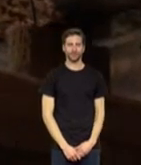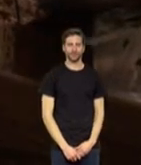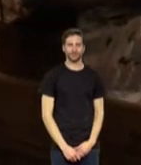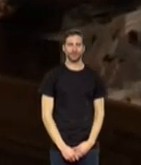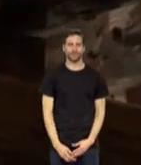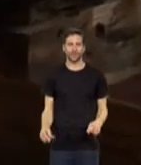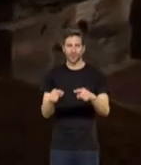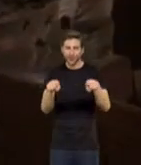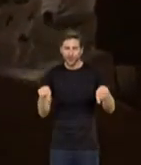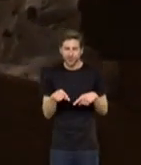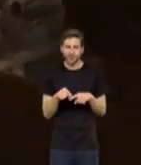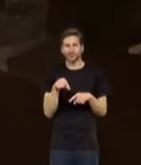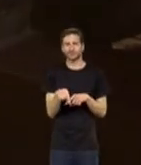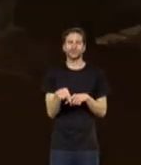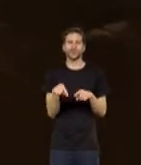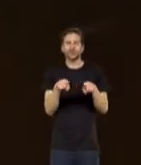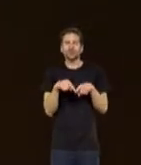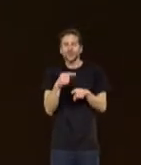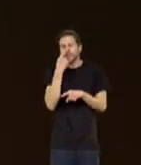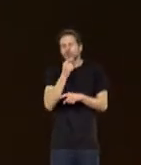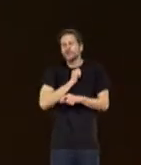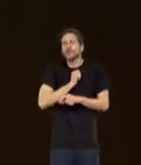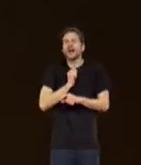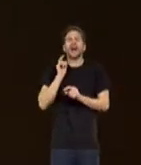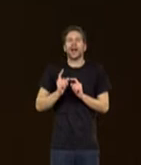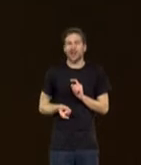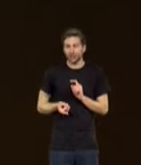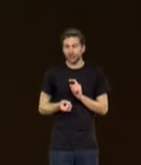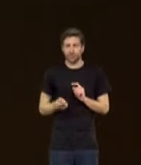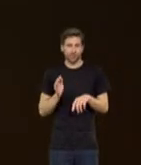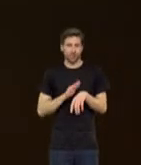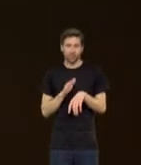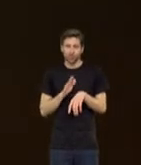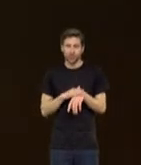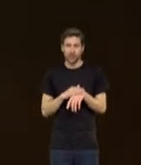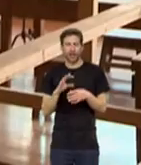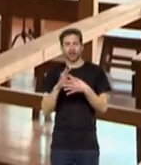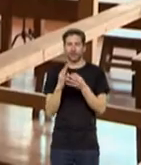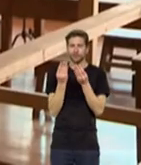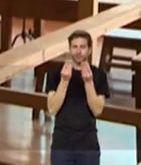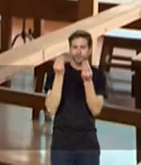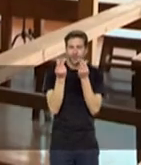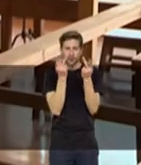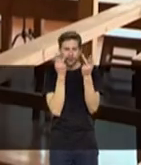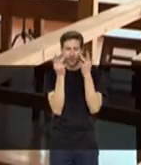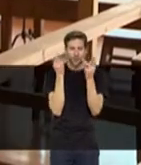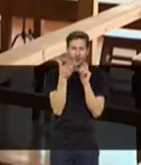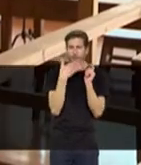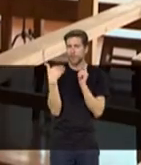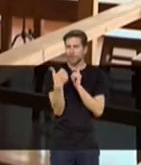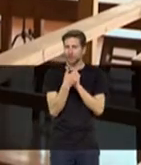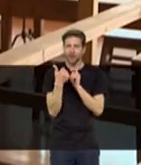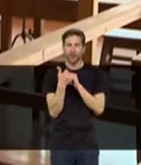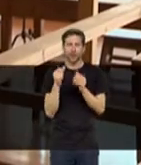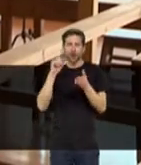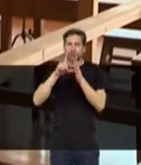Porque é que este espaço onde eu estou é o meu espaço preferido? Tem que ver com uma questão estética, e é um daqueles projetos em que houve uma